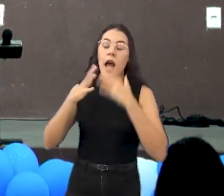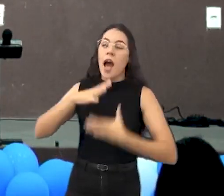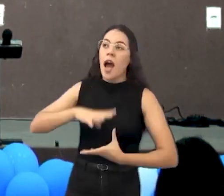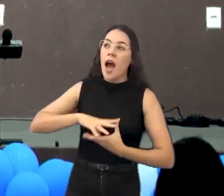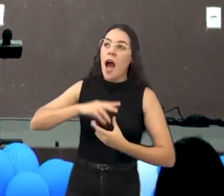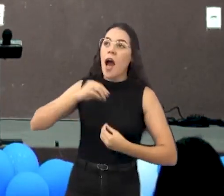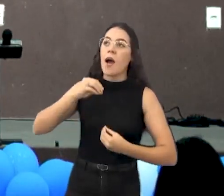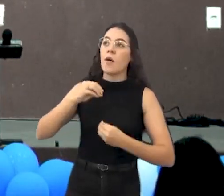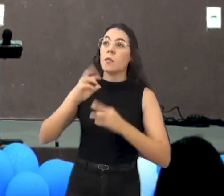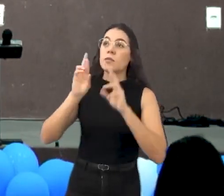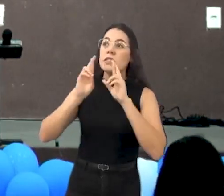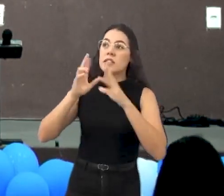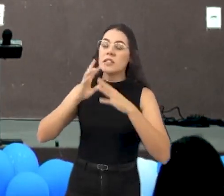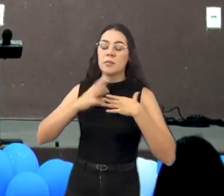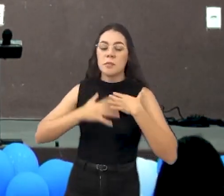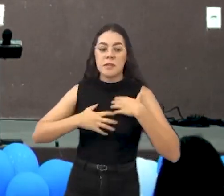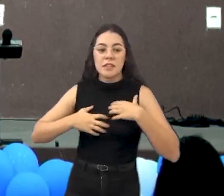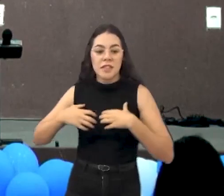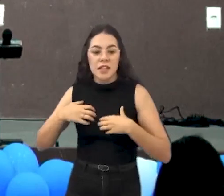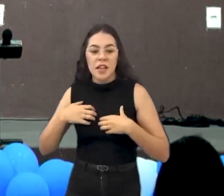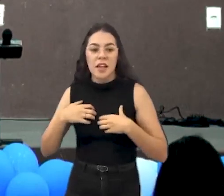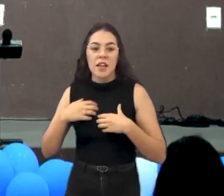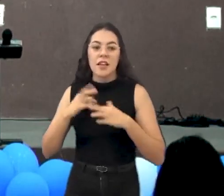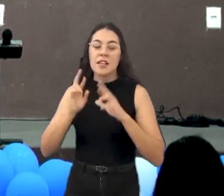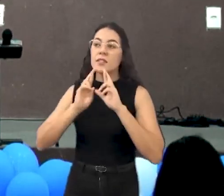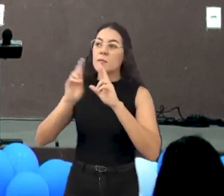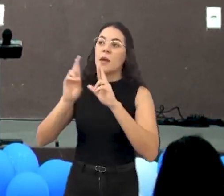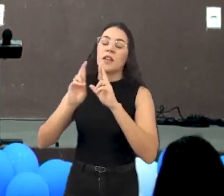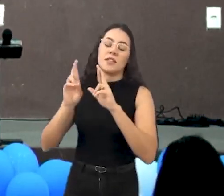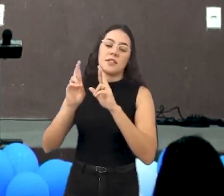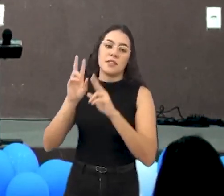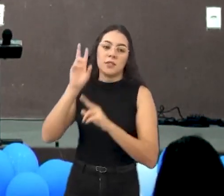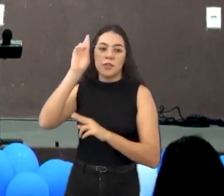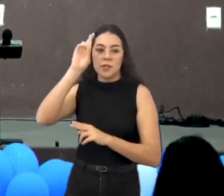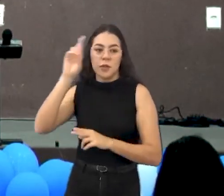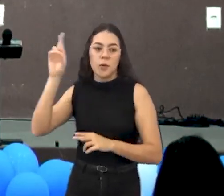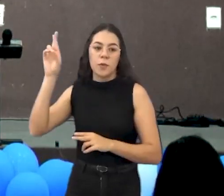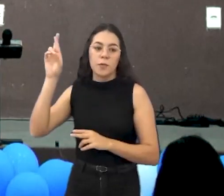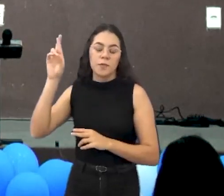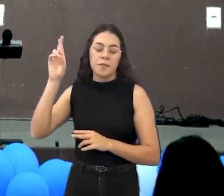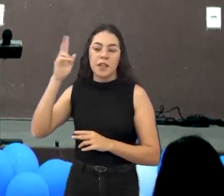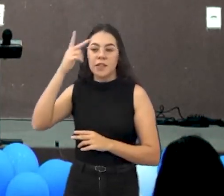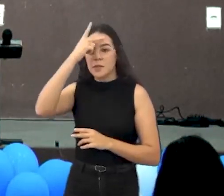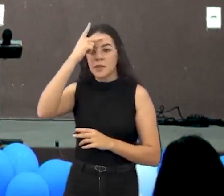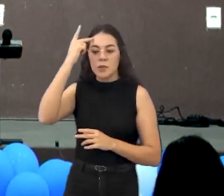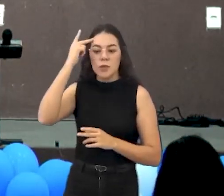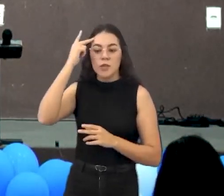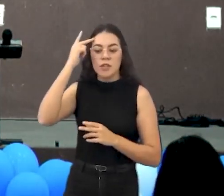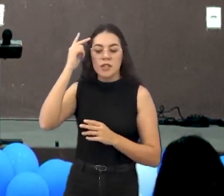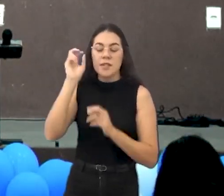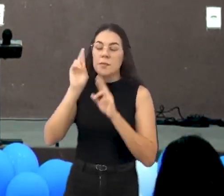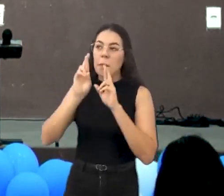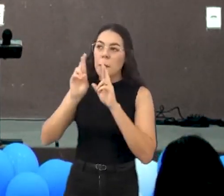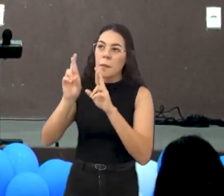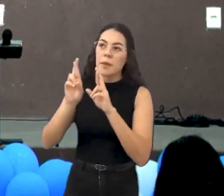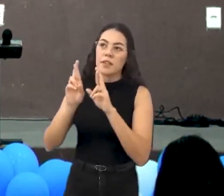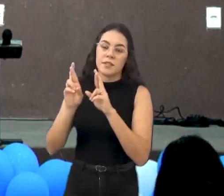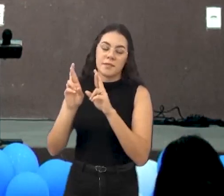anseia pelo Senhor, mais do que os guardas pela manhã, mais do que aqueles que guardam pela manhã.